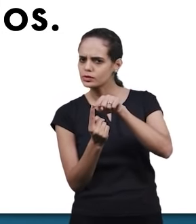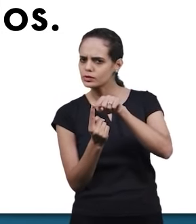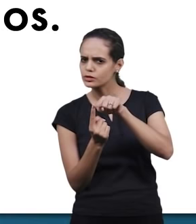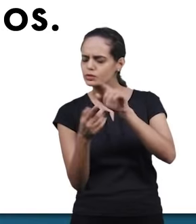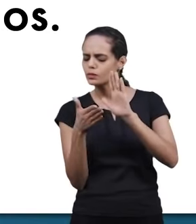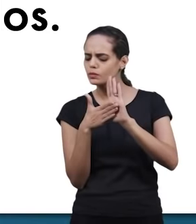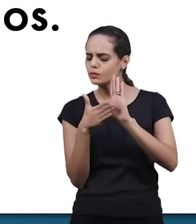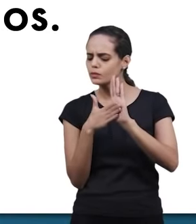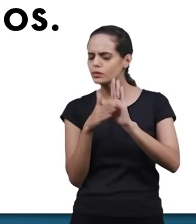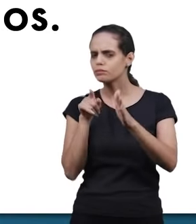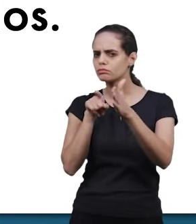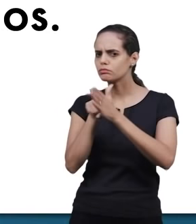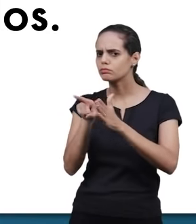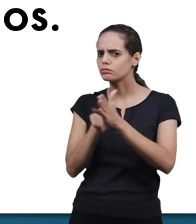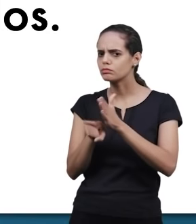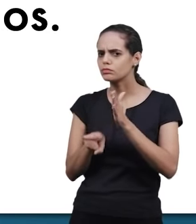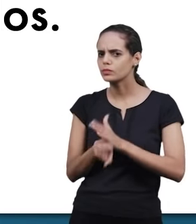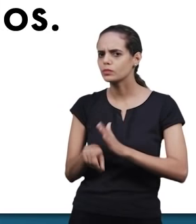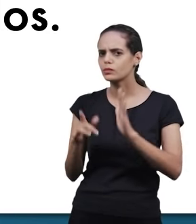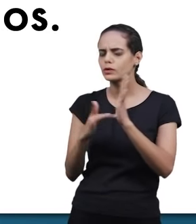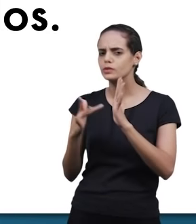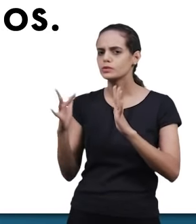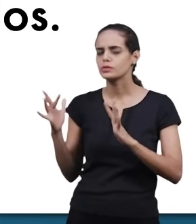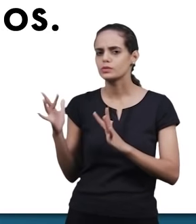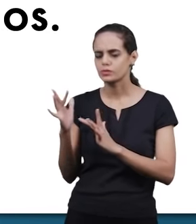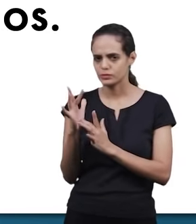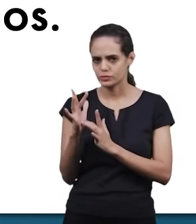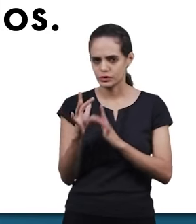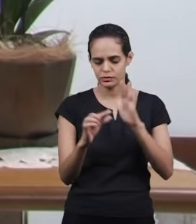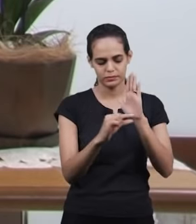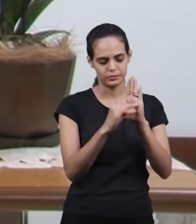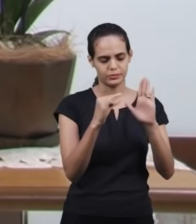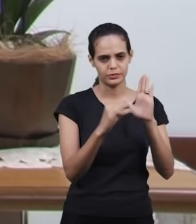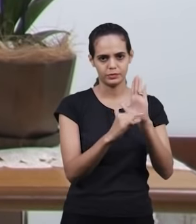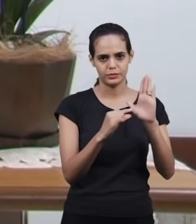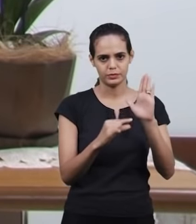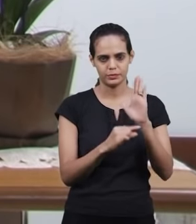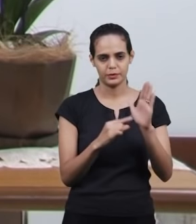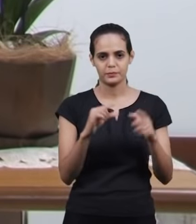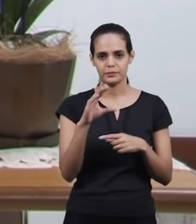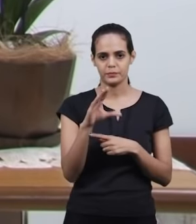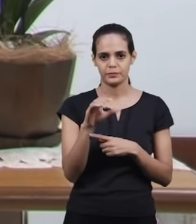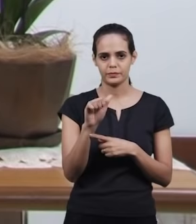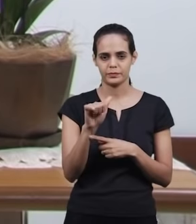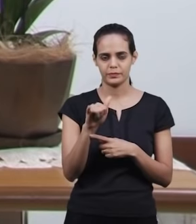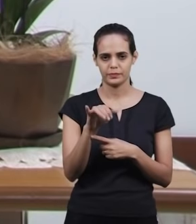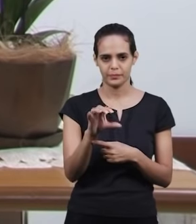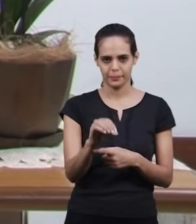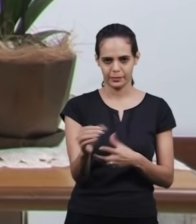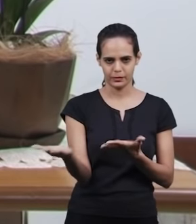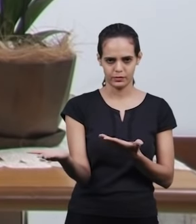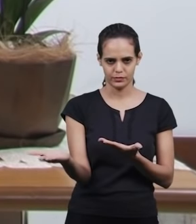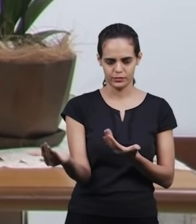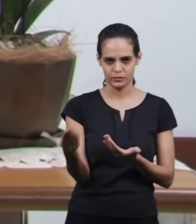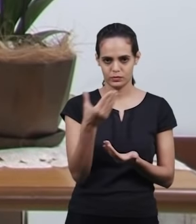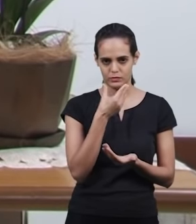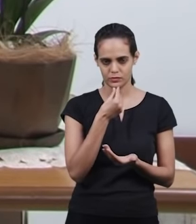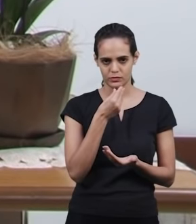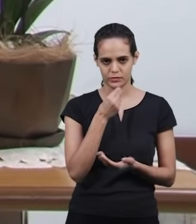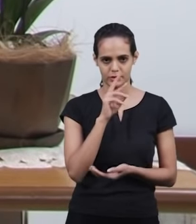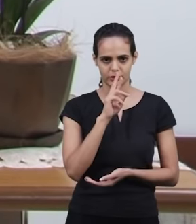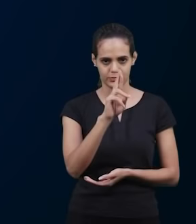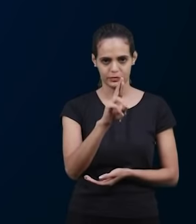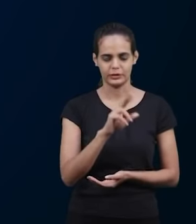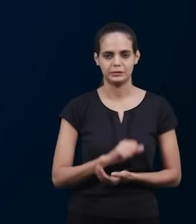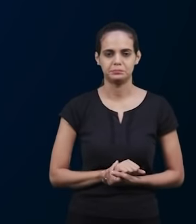aquelas perguntas feitas a Jesus? Cite os versos. Conforme disse, Caio Rodrigues vai responder a esta